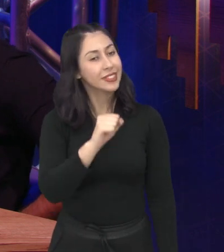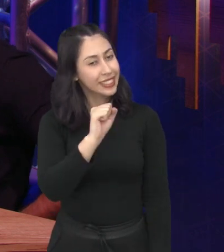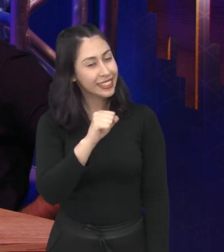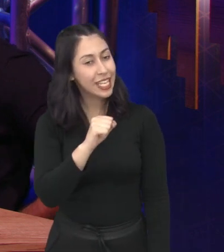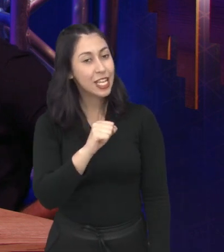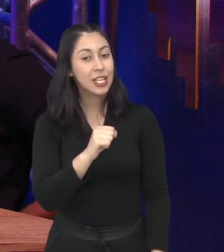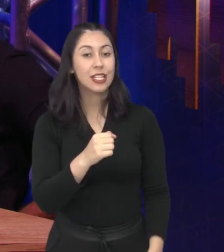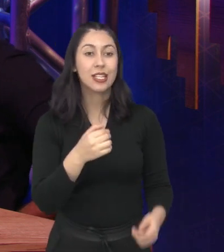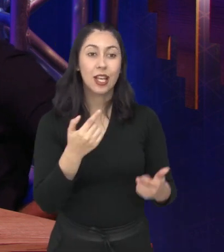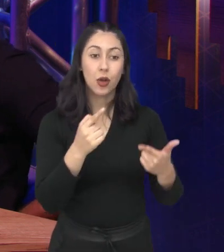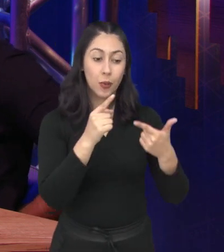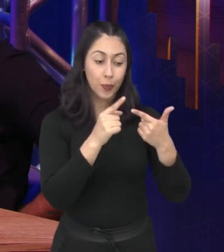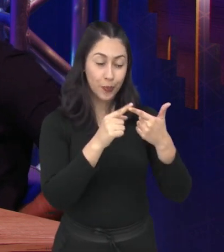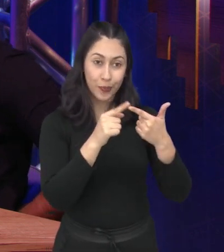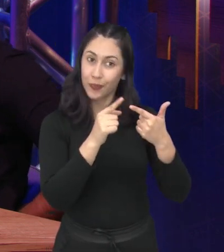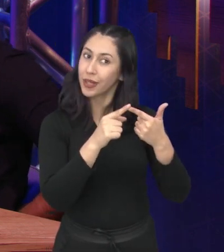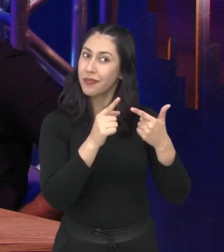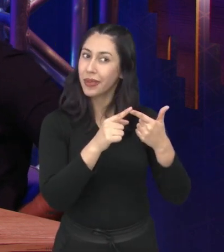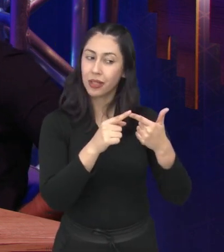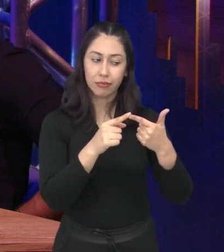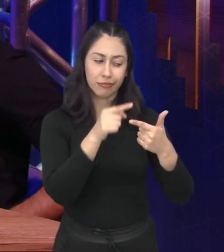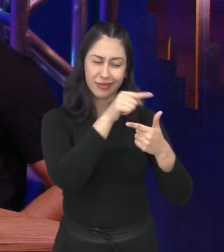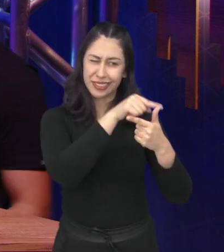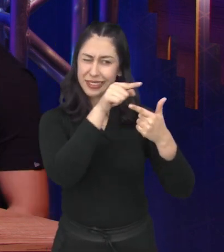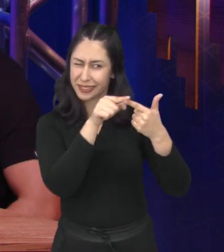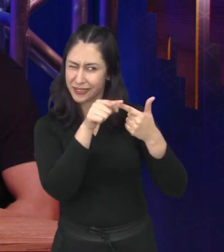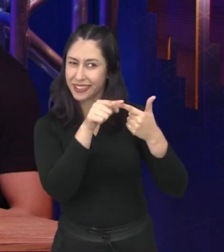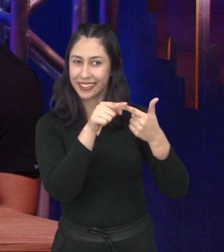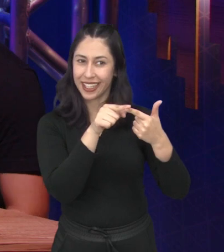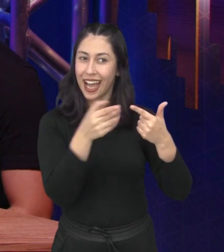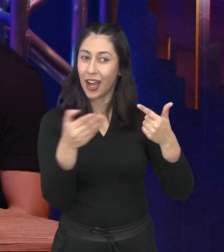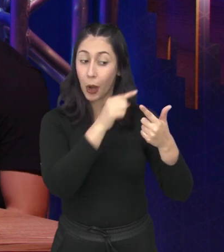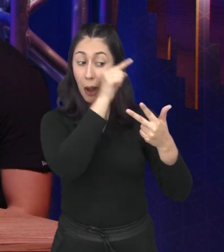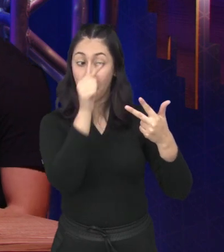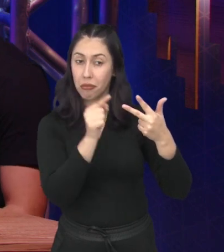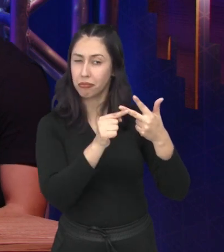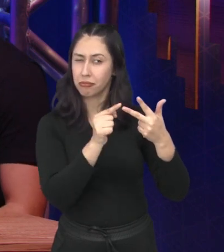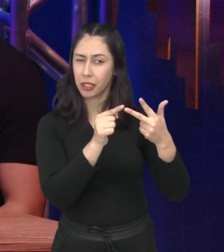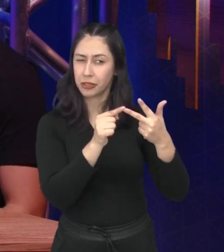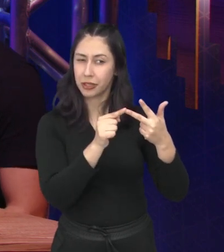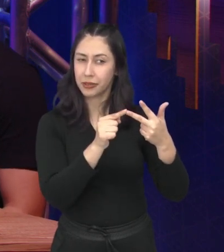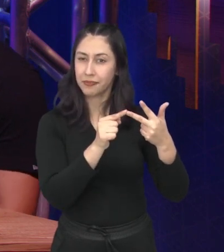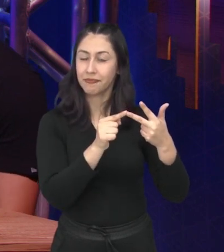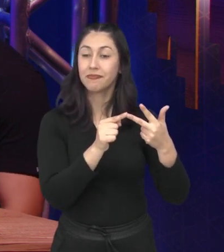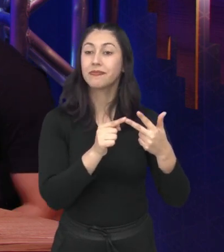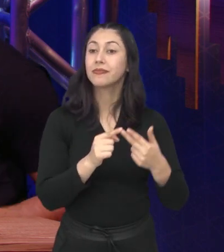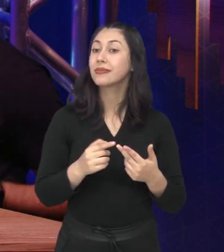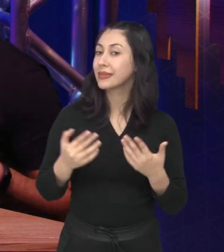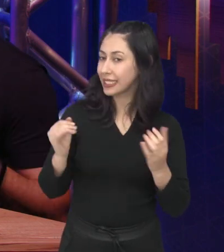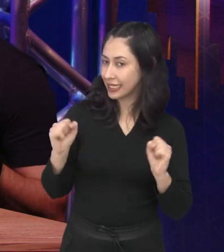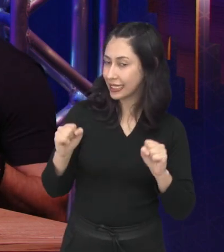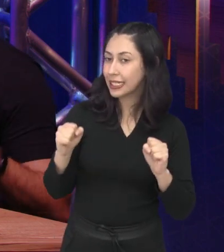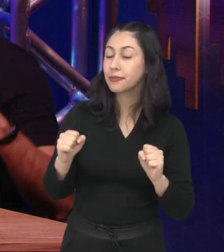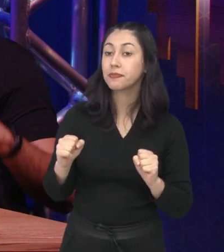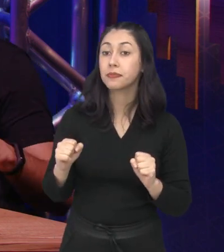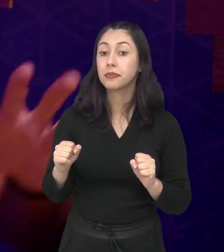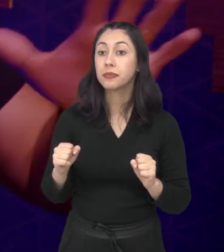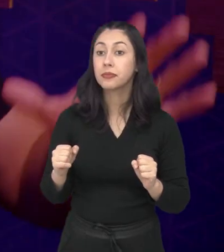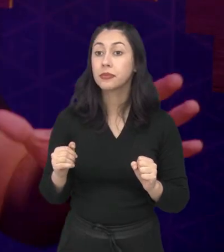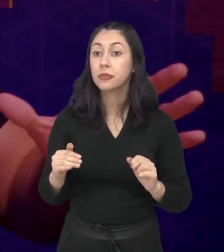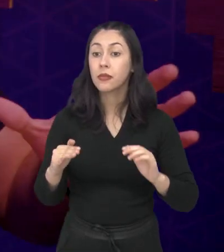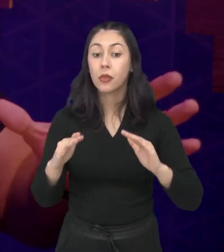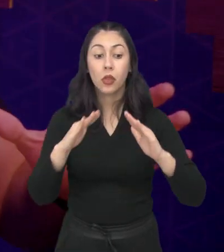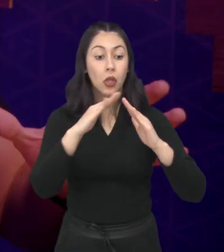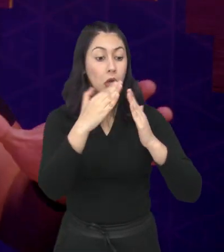primeiro que é a segunda dica, né? Isso. Vamos para a terceira então, Samu. É isso aí, que é estudos